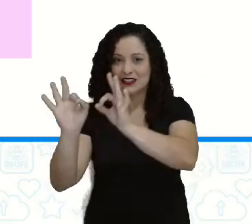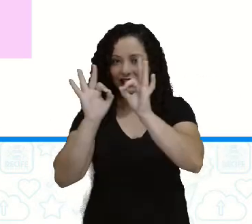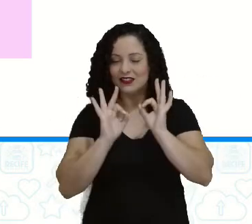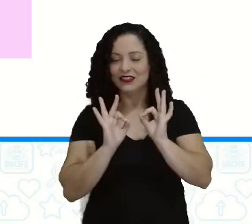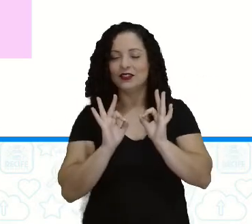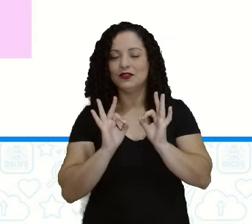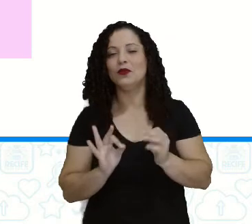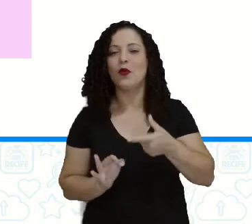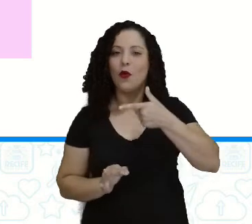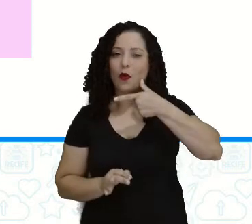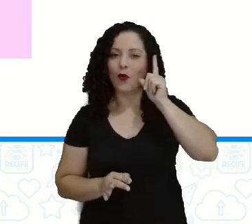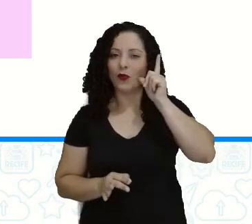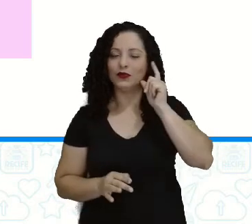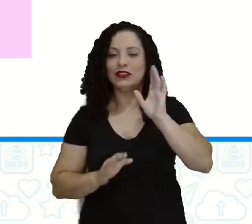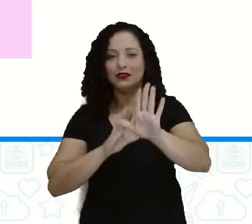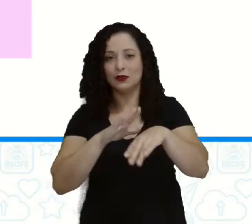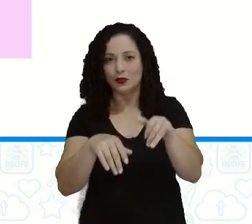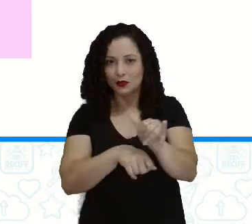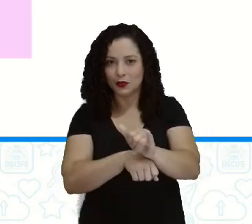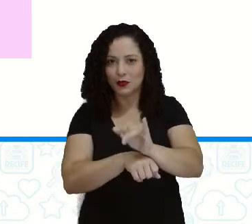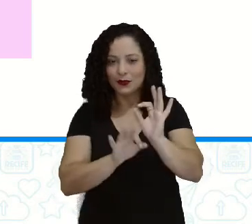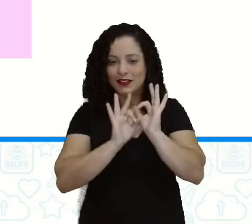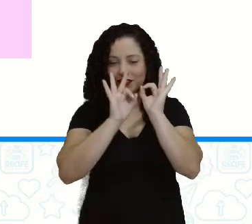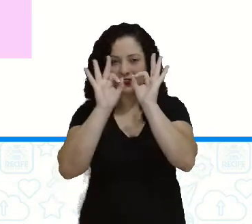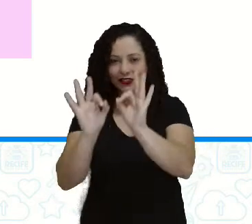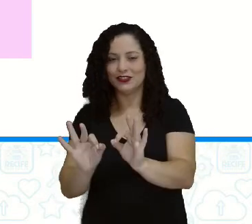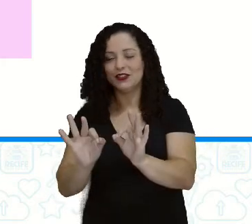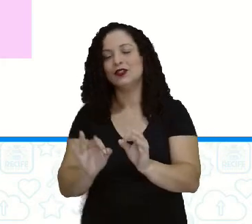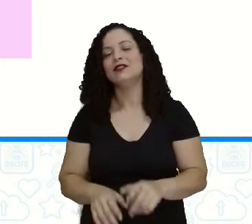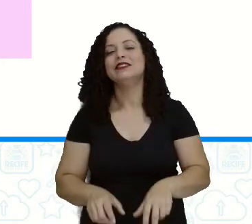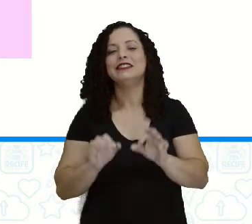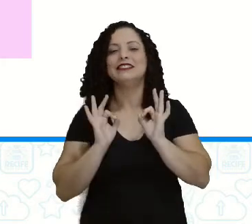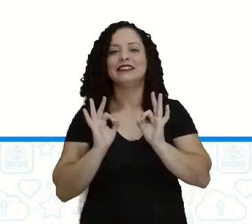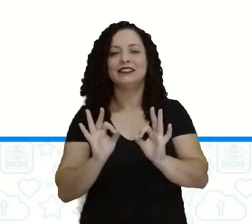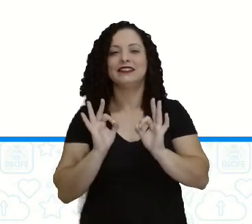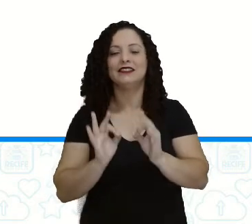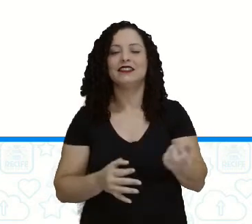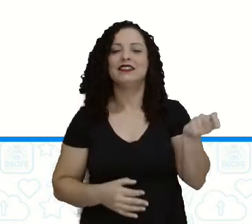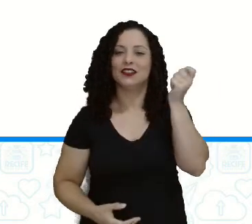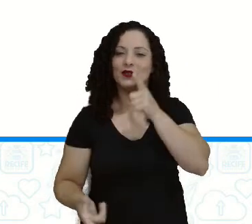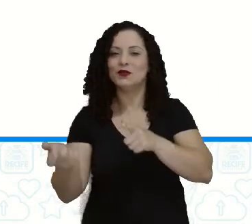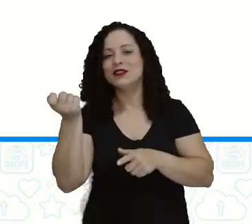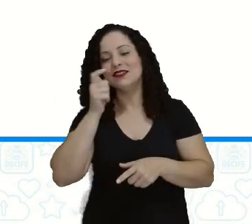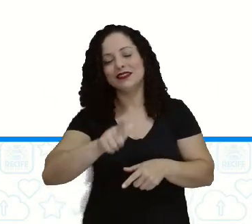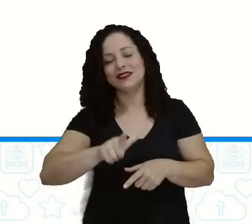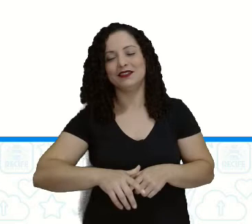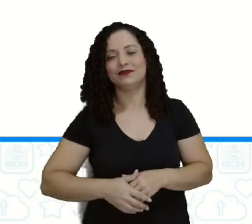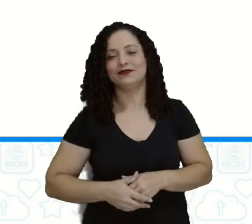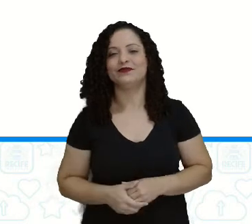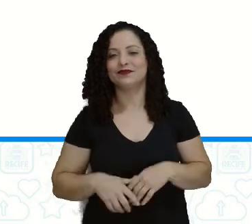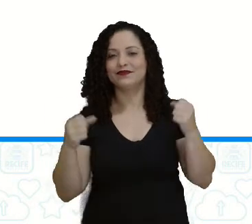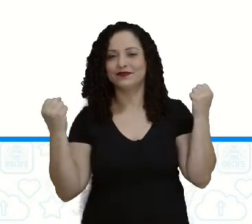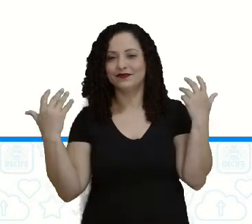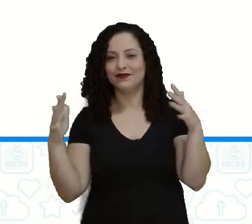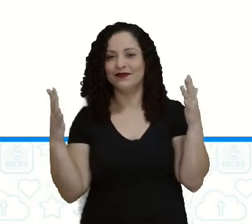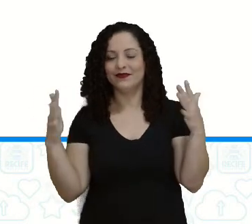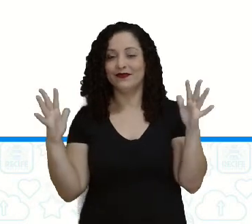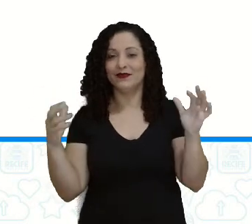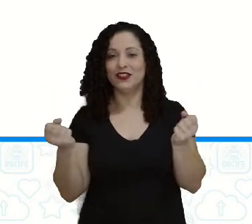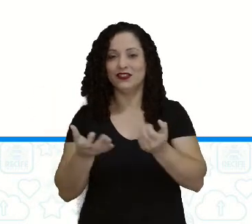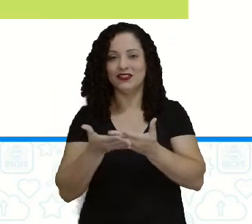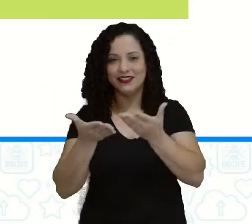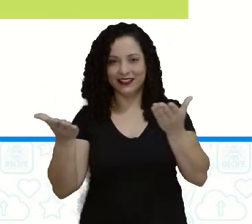quem acompanhou pelo YouTube, tenho certeza que chegaram a esse resultado. Então, parabéns aí para